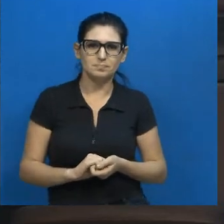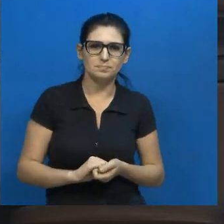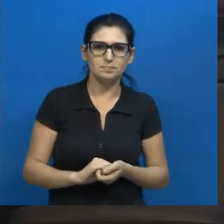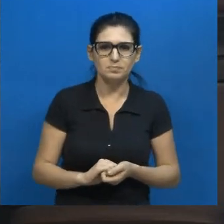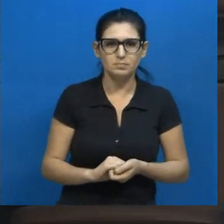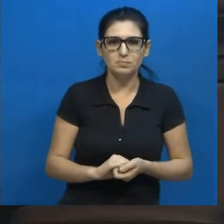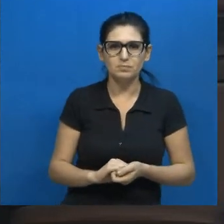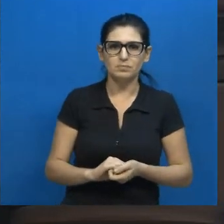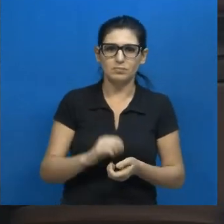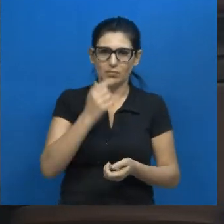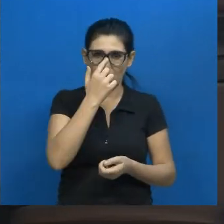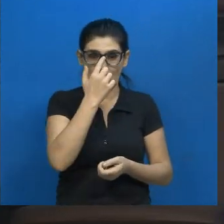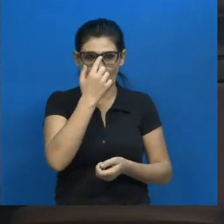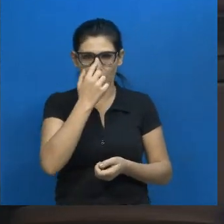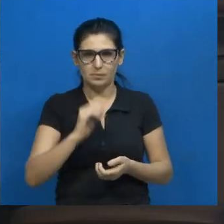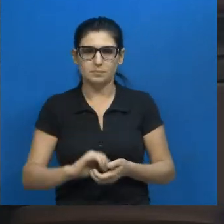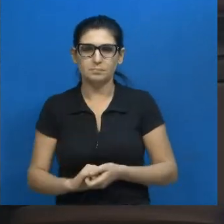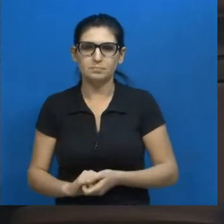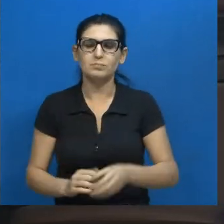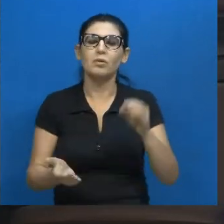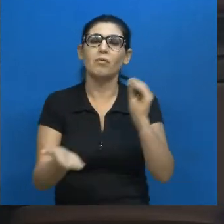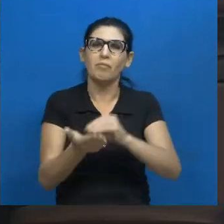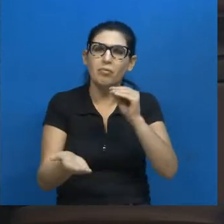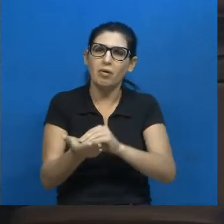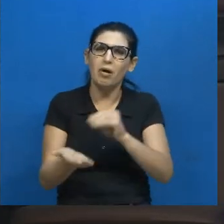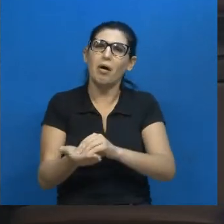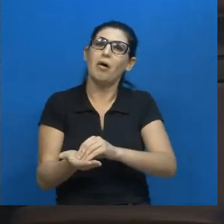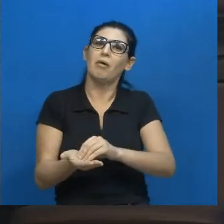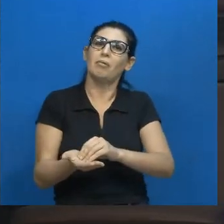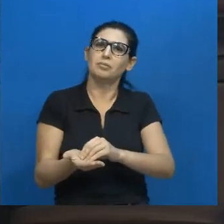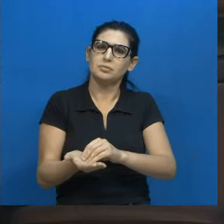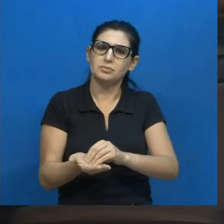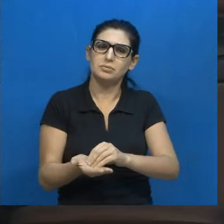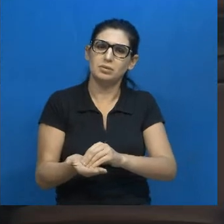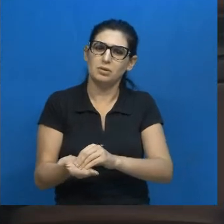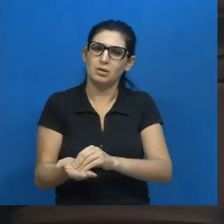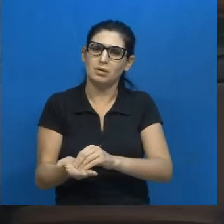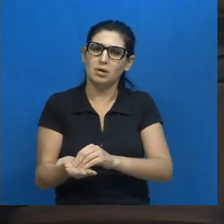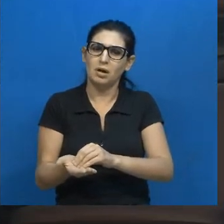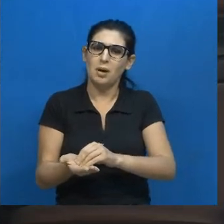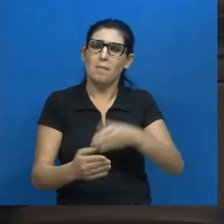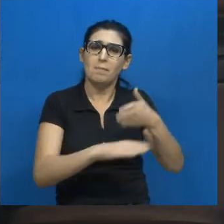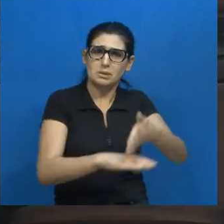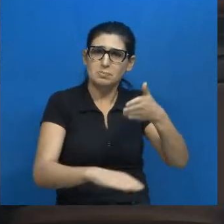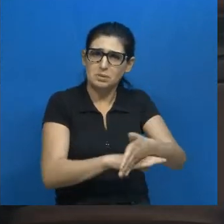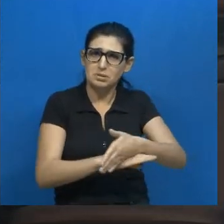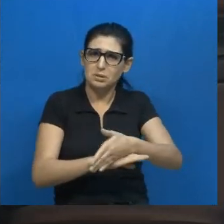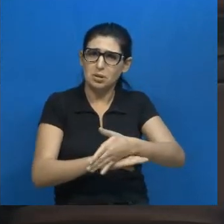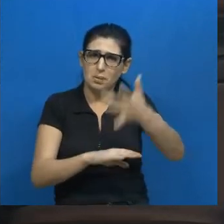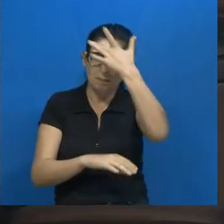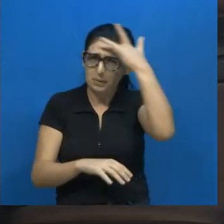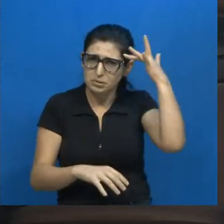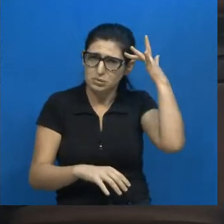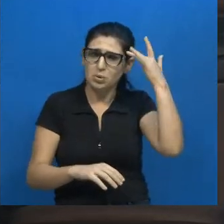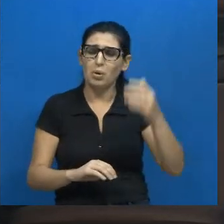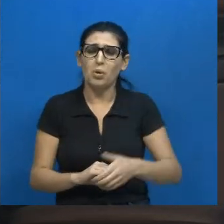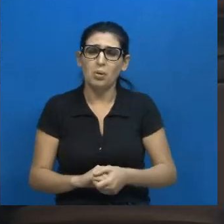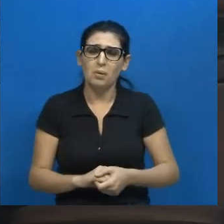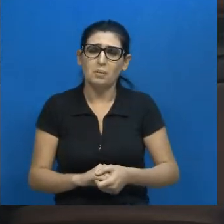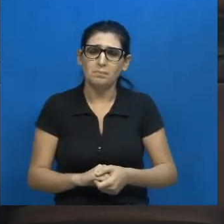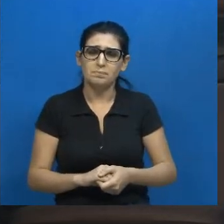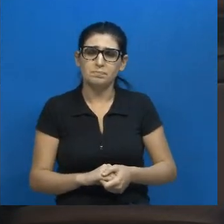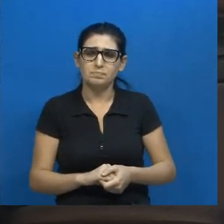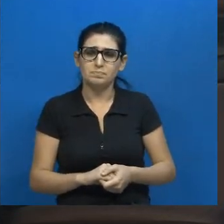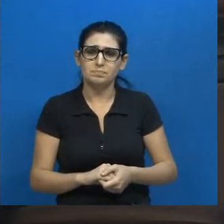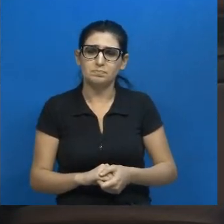considerando que a ausência mínima de respeito ao instrumento da participação popular somente demonstrar o descompromisso